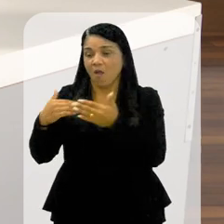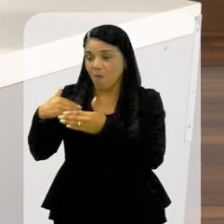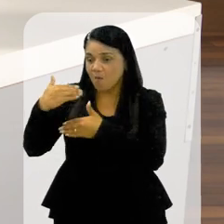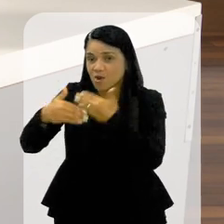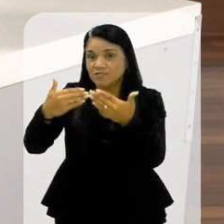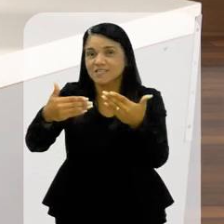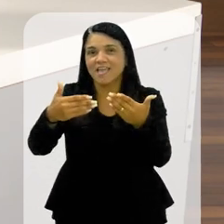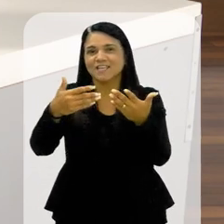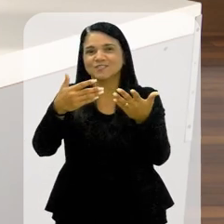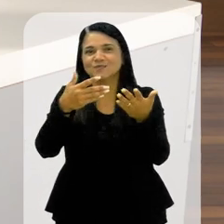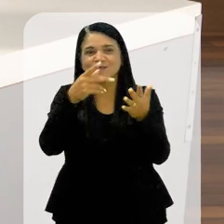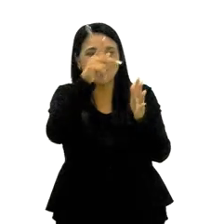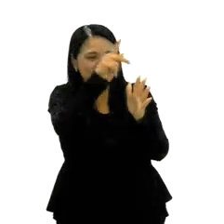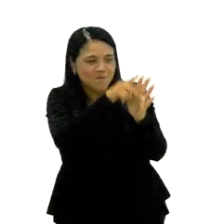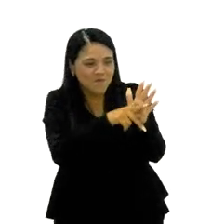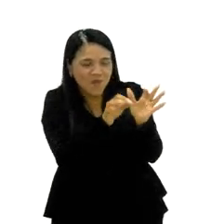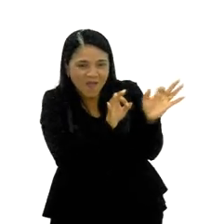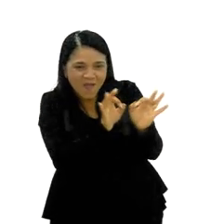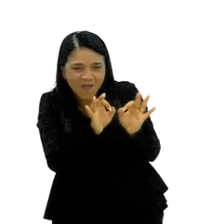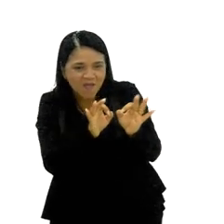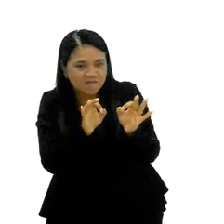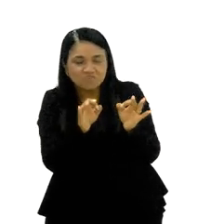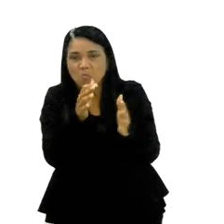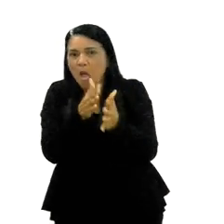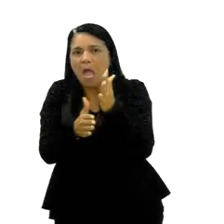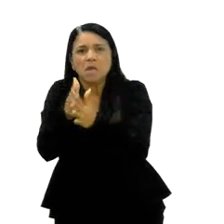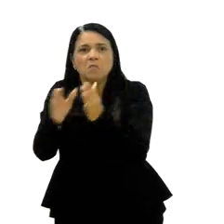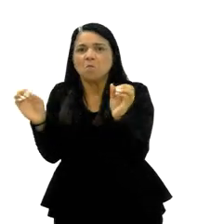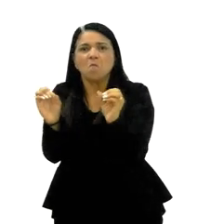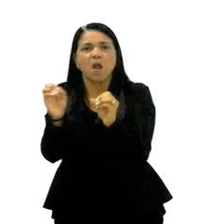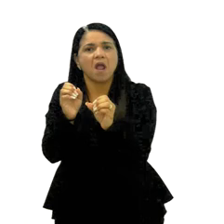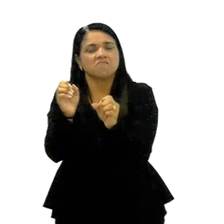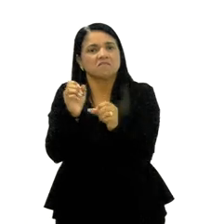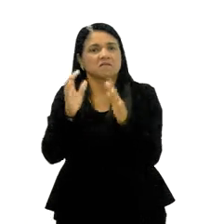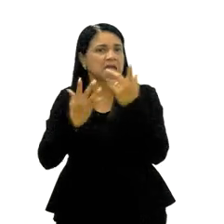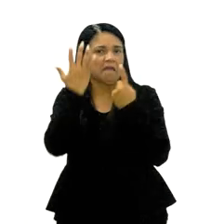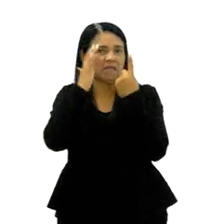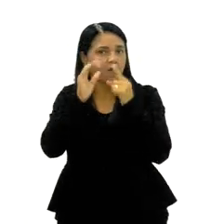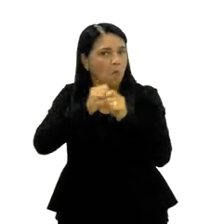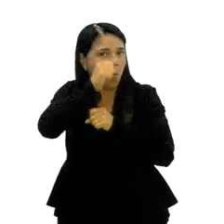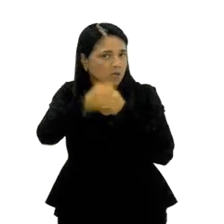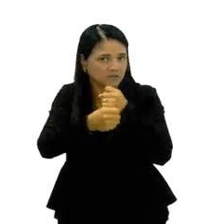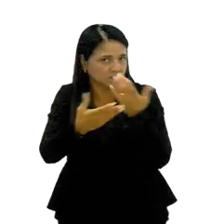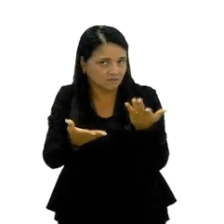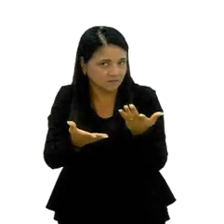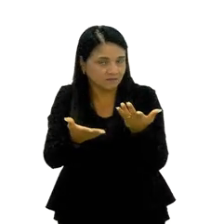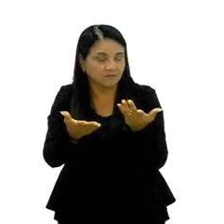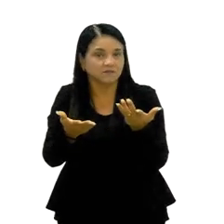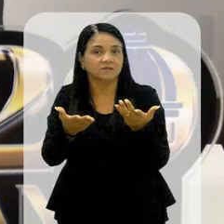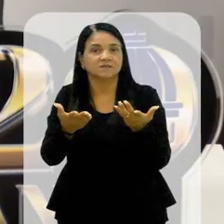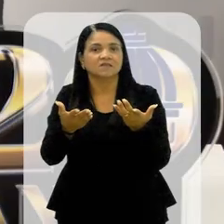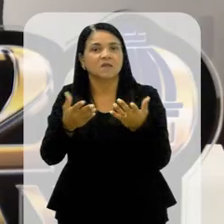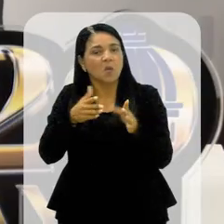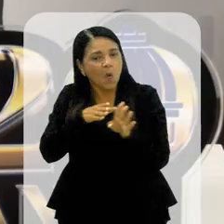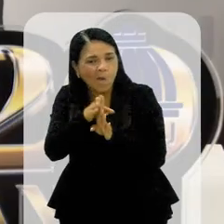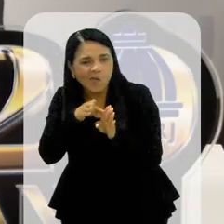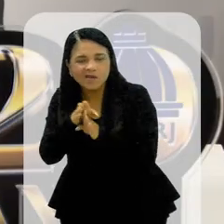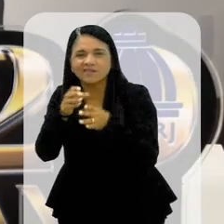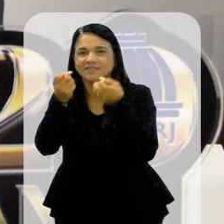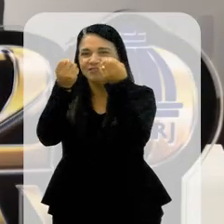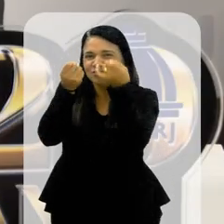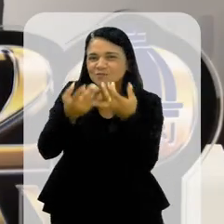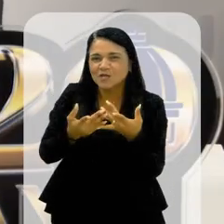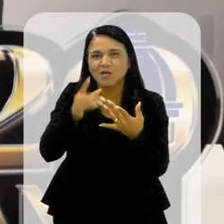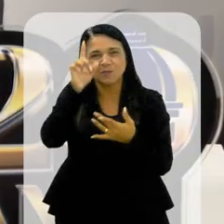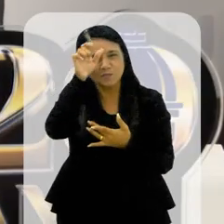processo que nós estamos fazendo protótipo, né? Um processo que não vai atrapalhar em nada a construção de um novo carnaval. É perfeito isso. E ali uma pessoa orientando, uma